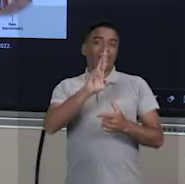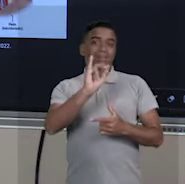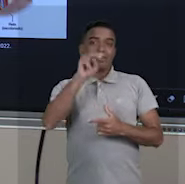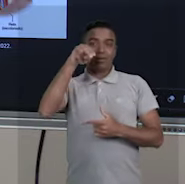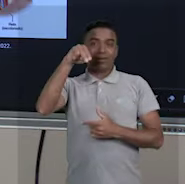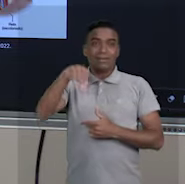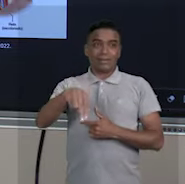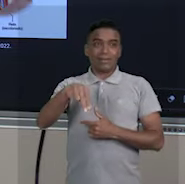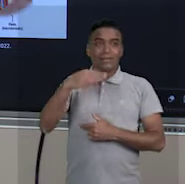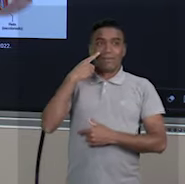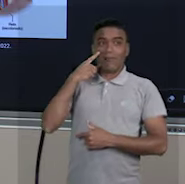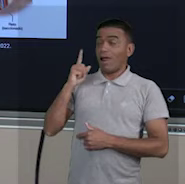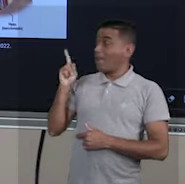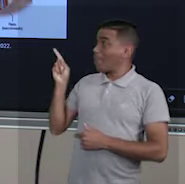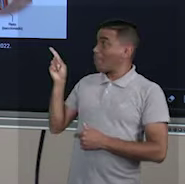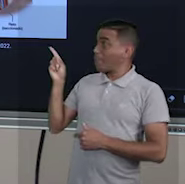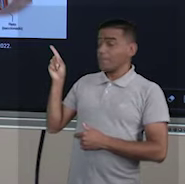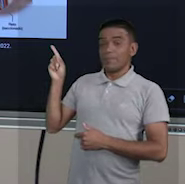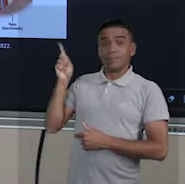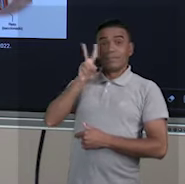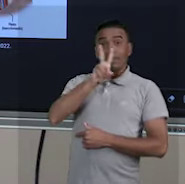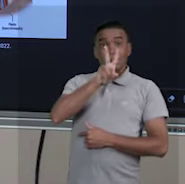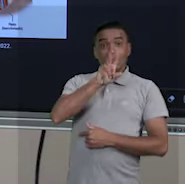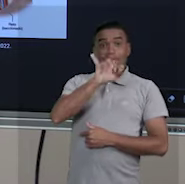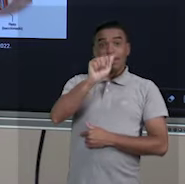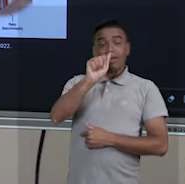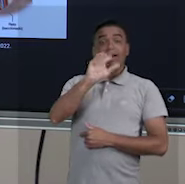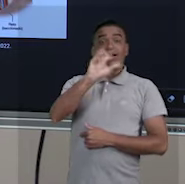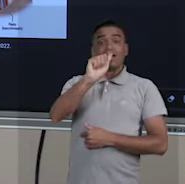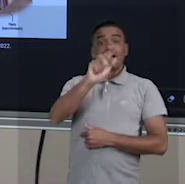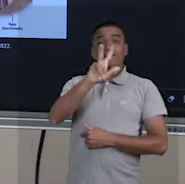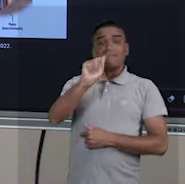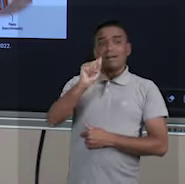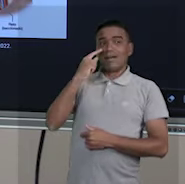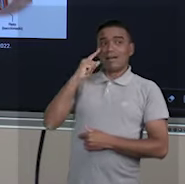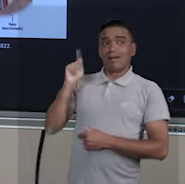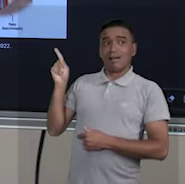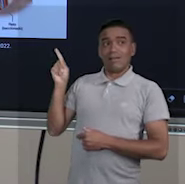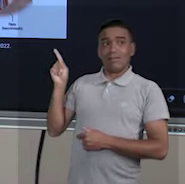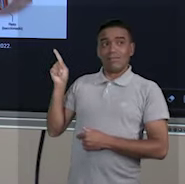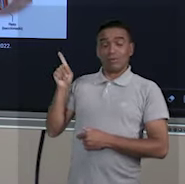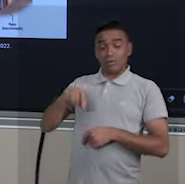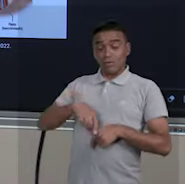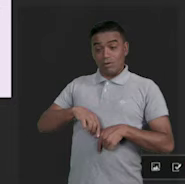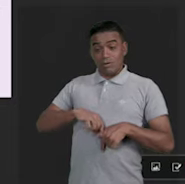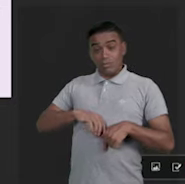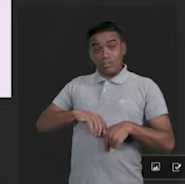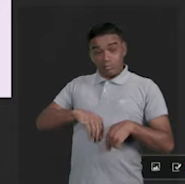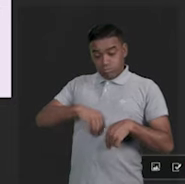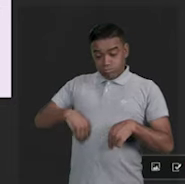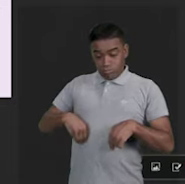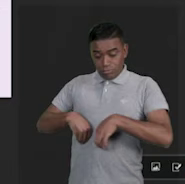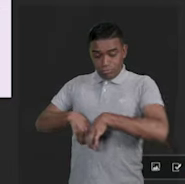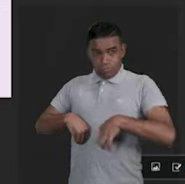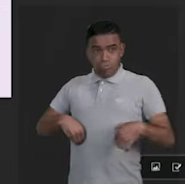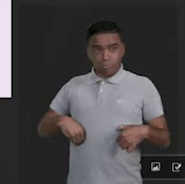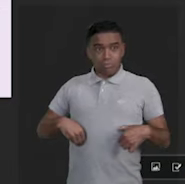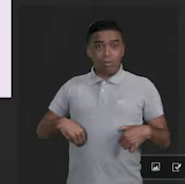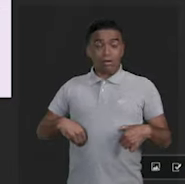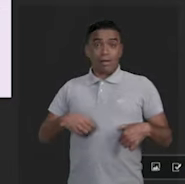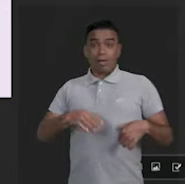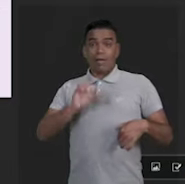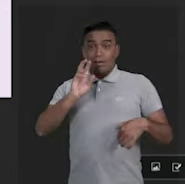né, a veia cava que vai chegar, ela vai bifurcar, parte vai para o rim direito, parte para o rim